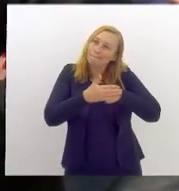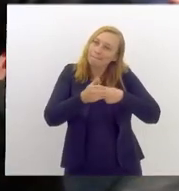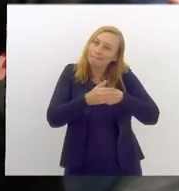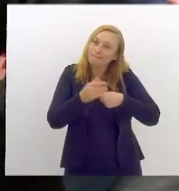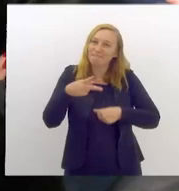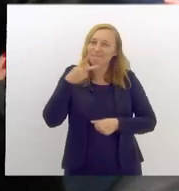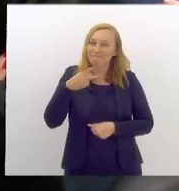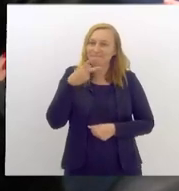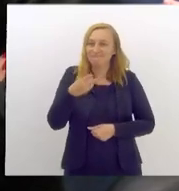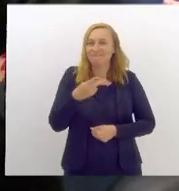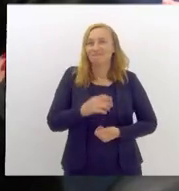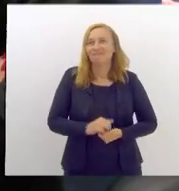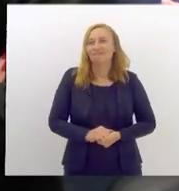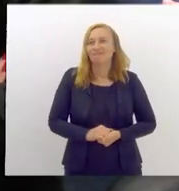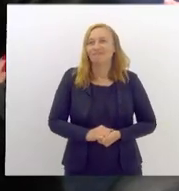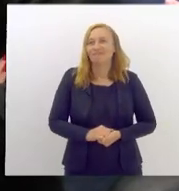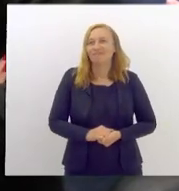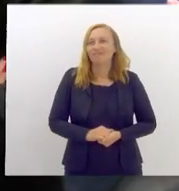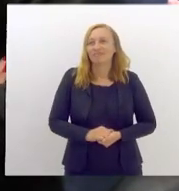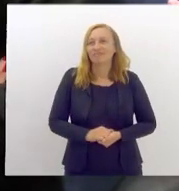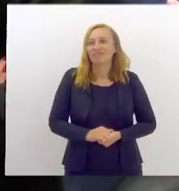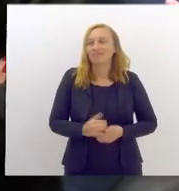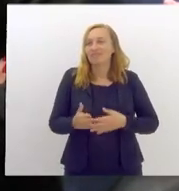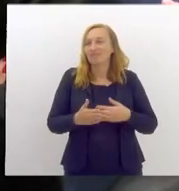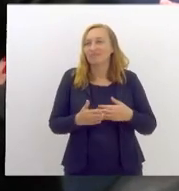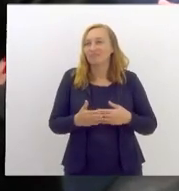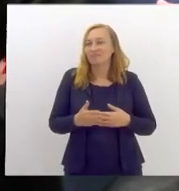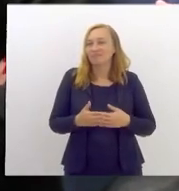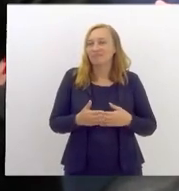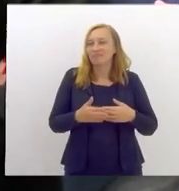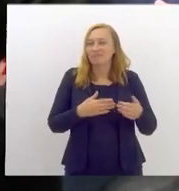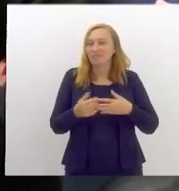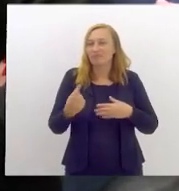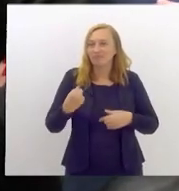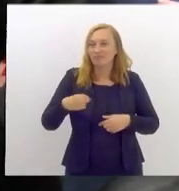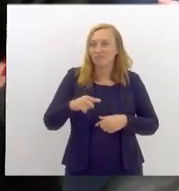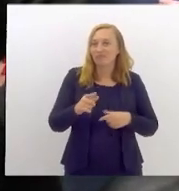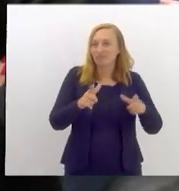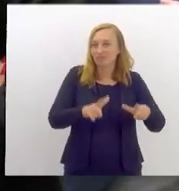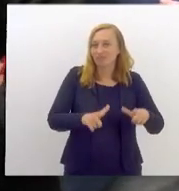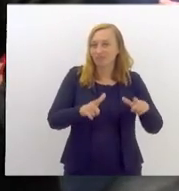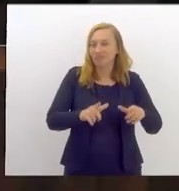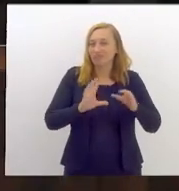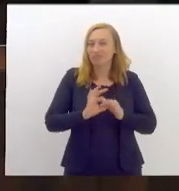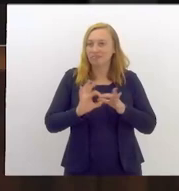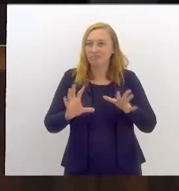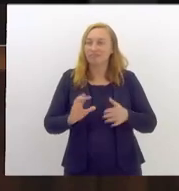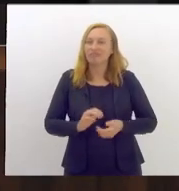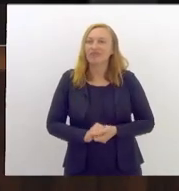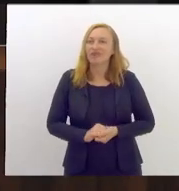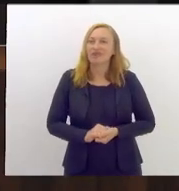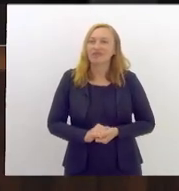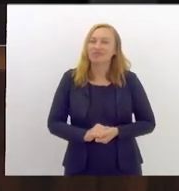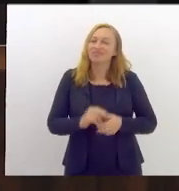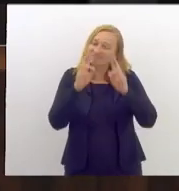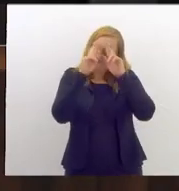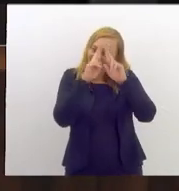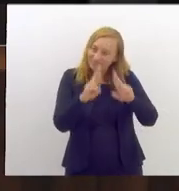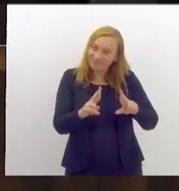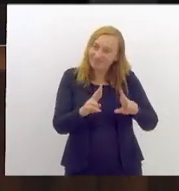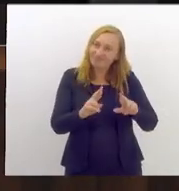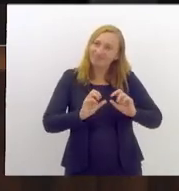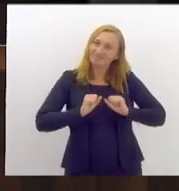dizer que a gente por onde passa procura deixar muito respeito